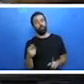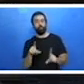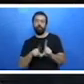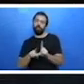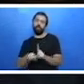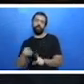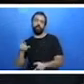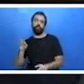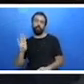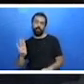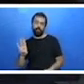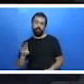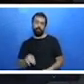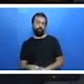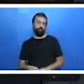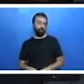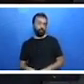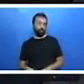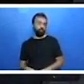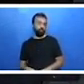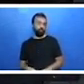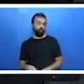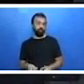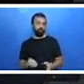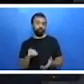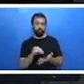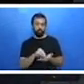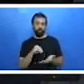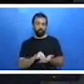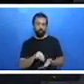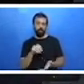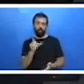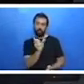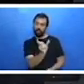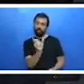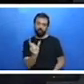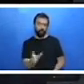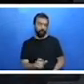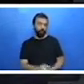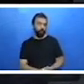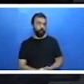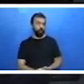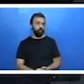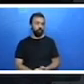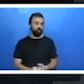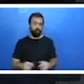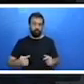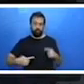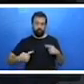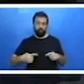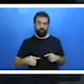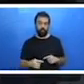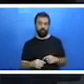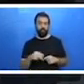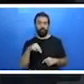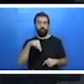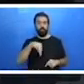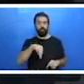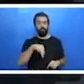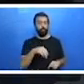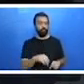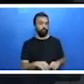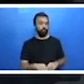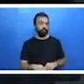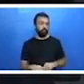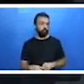bacana. Então, vamos aqui completar as palavras. Combate. Olha lá, é B, então eu vou completar com o quê?